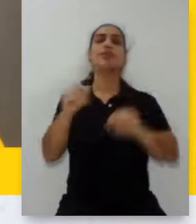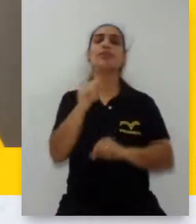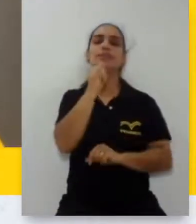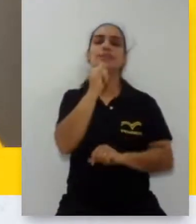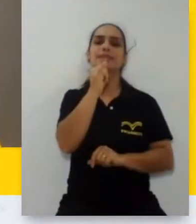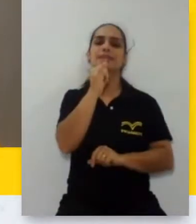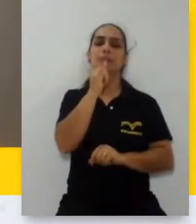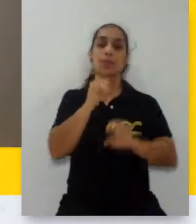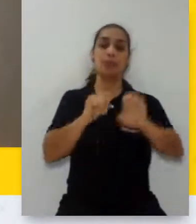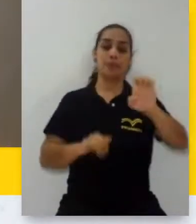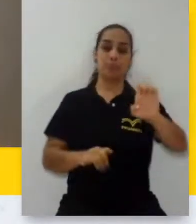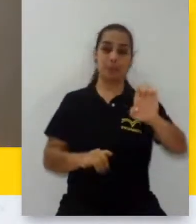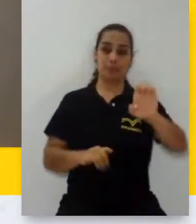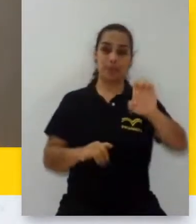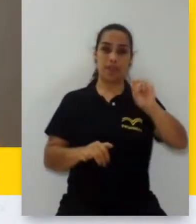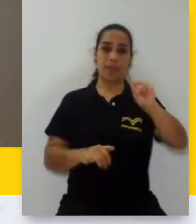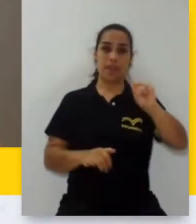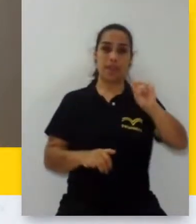física, professor Paulo.